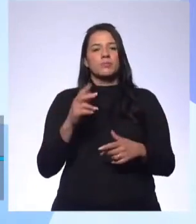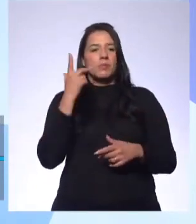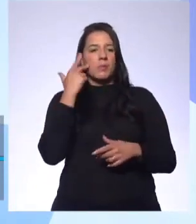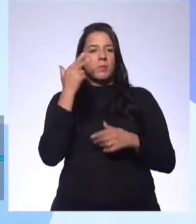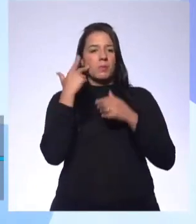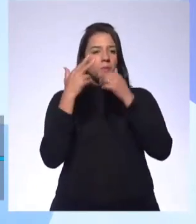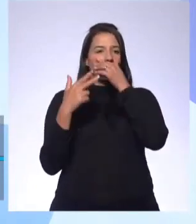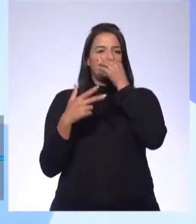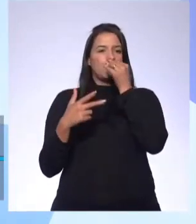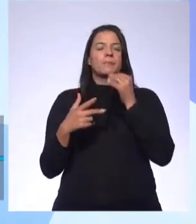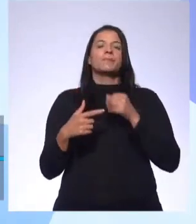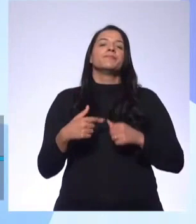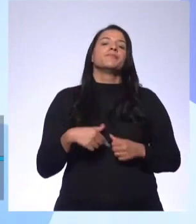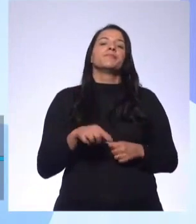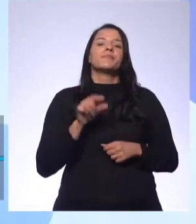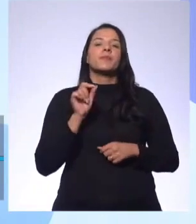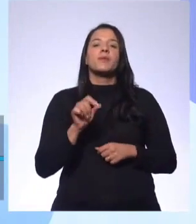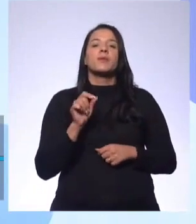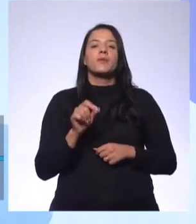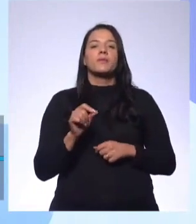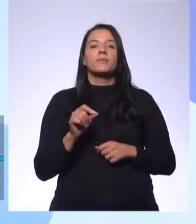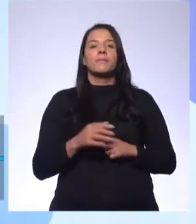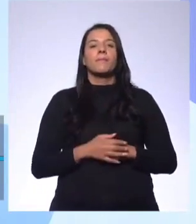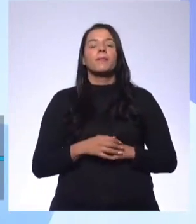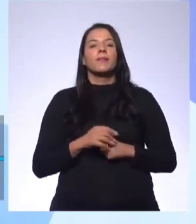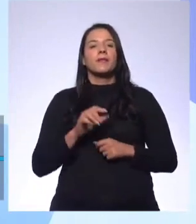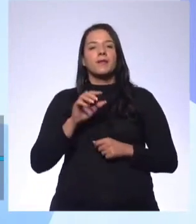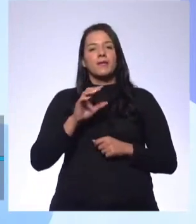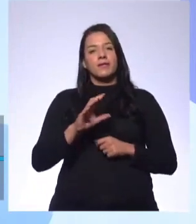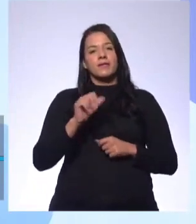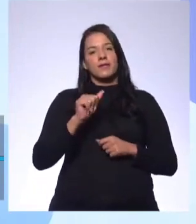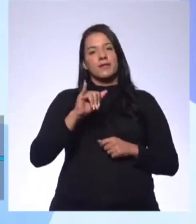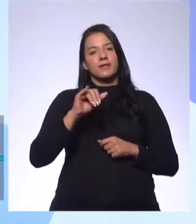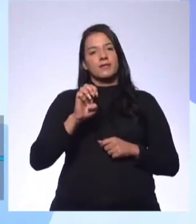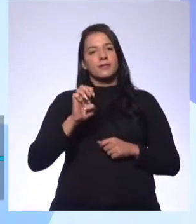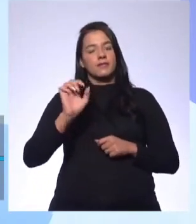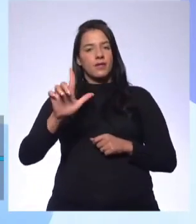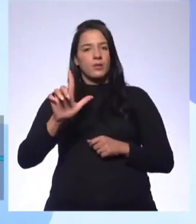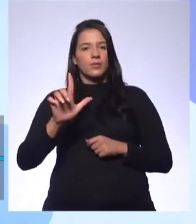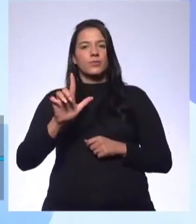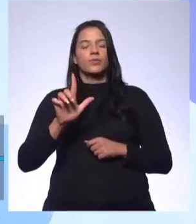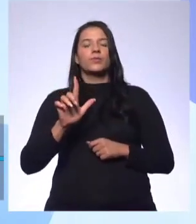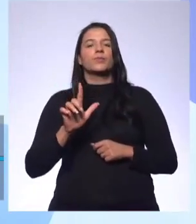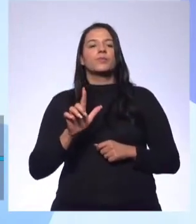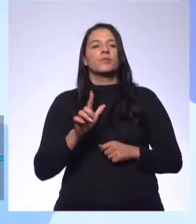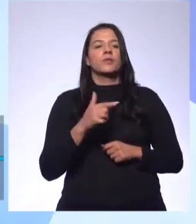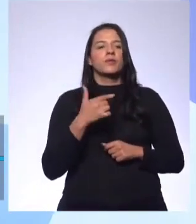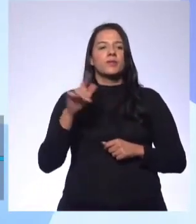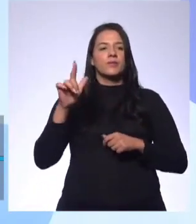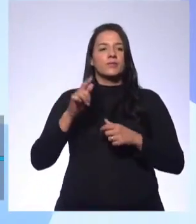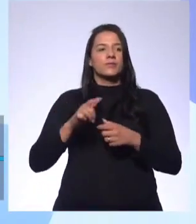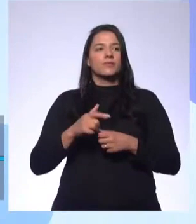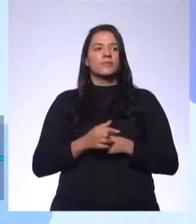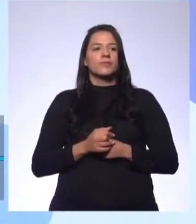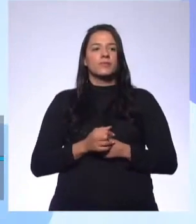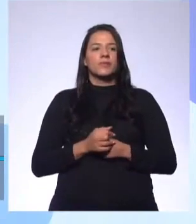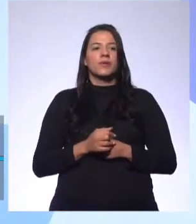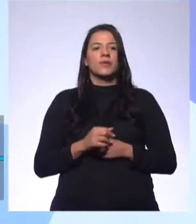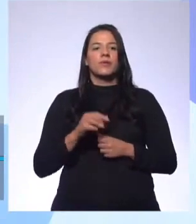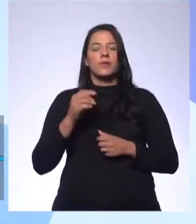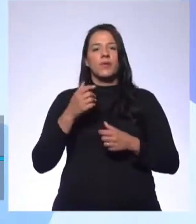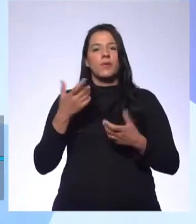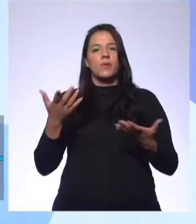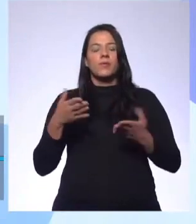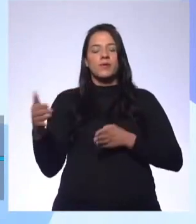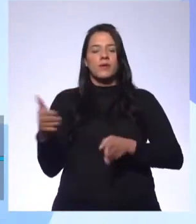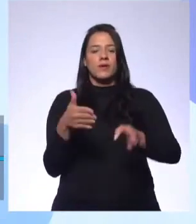EE, Nelly Carbonieri, dizem, a Rafaela Cariel, mas não perdi aqui, é só a informação, né? Um caminho delineado, o